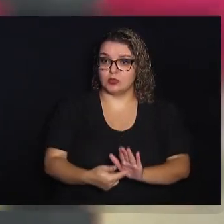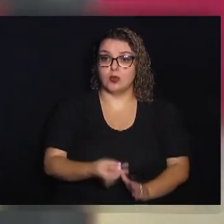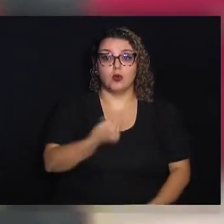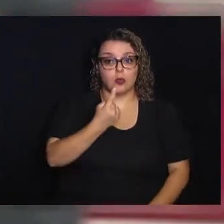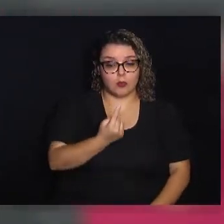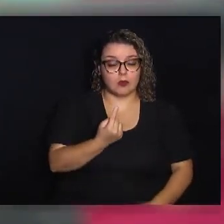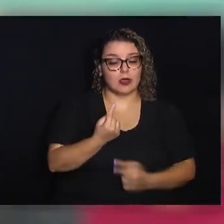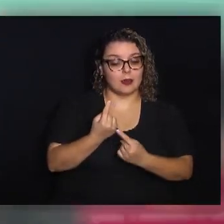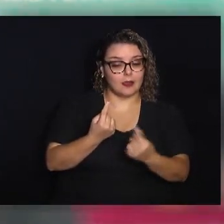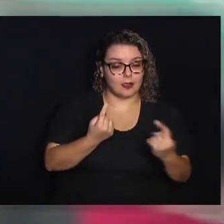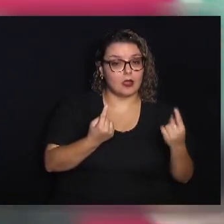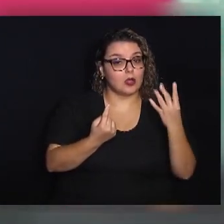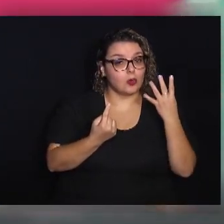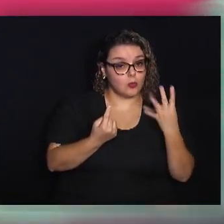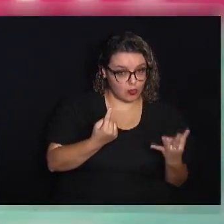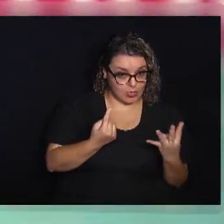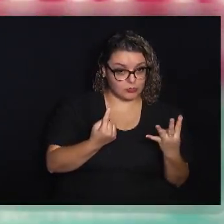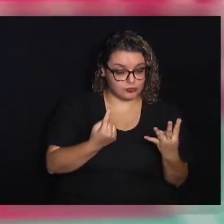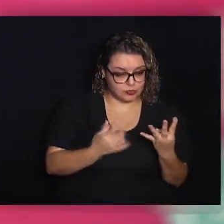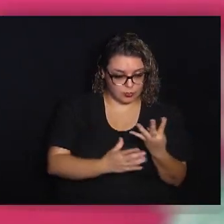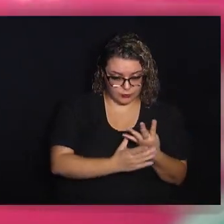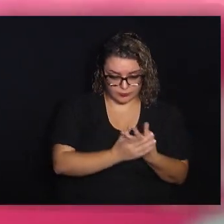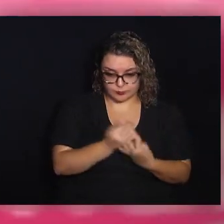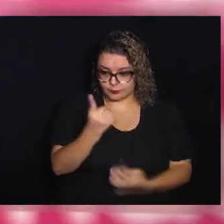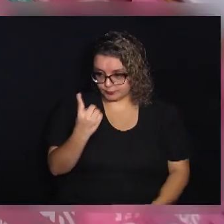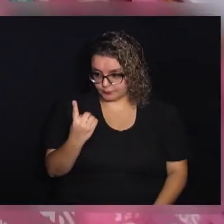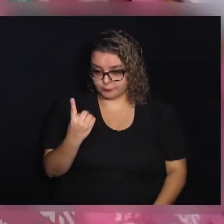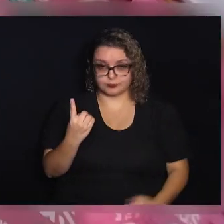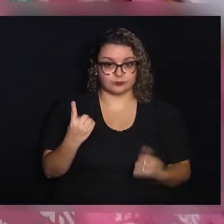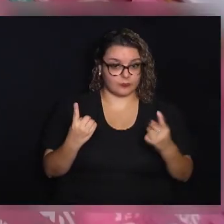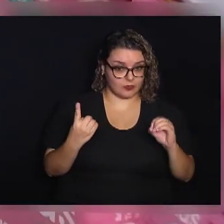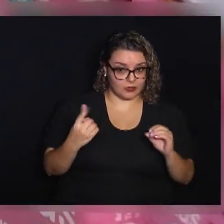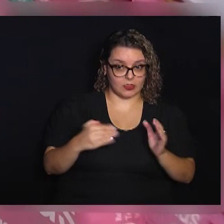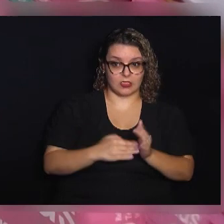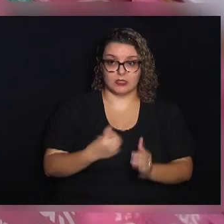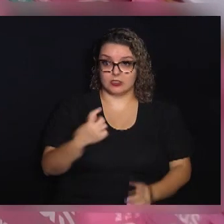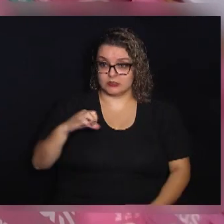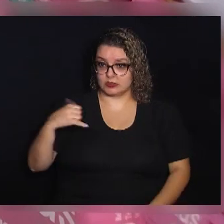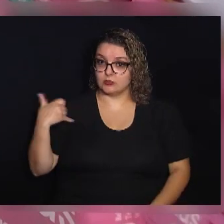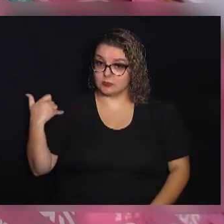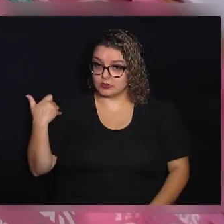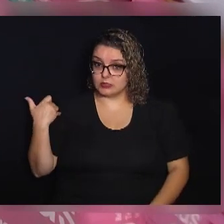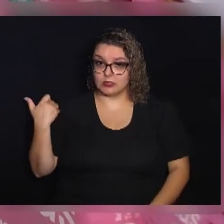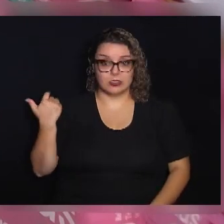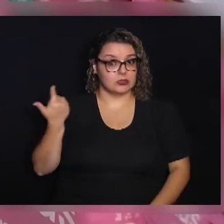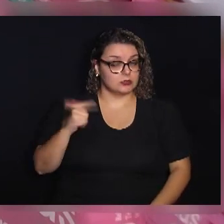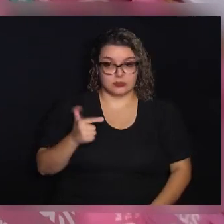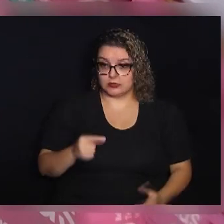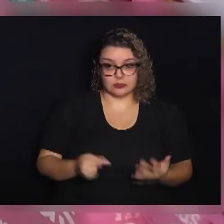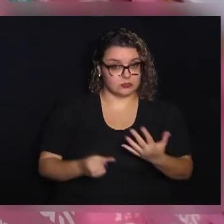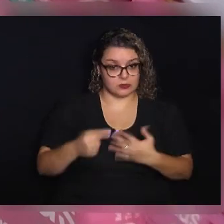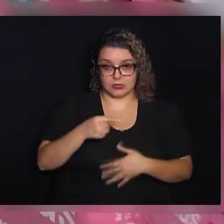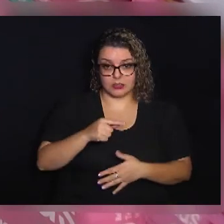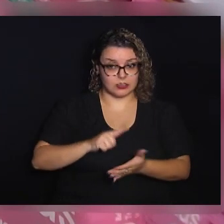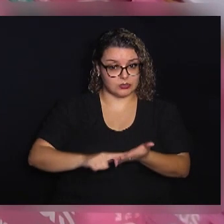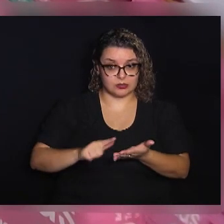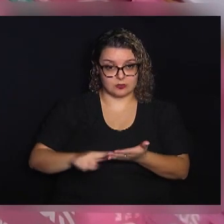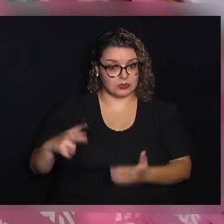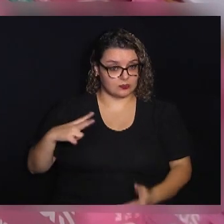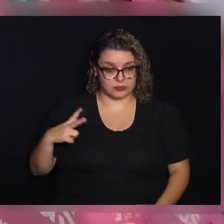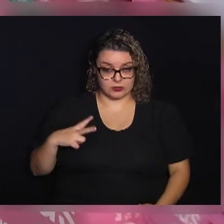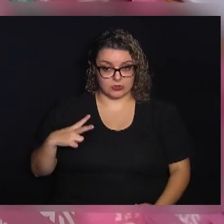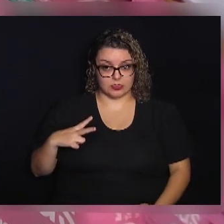cada 4 meninas, com idades entre 10 a 19 anos, não tem itens de higiene menstrual.